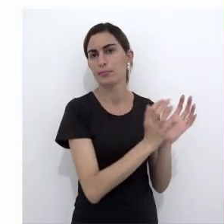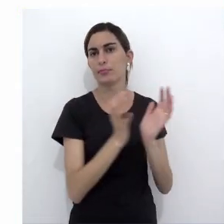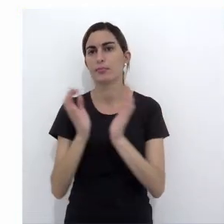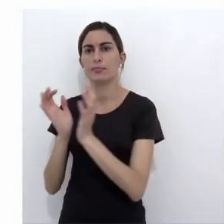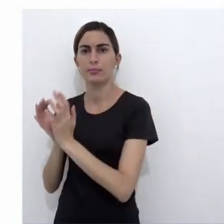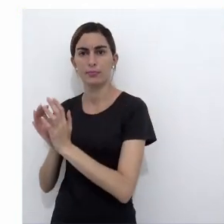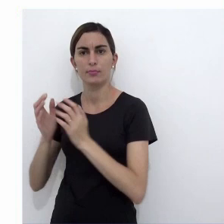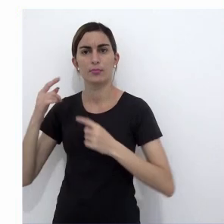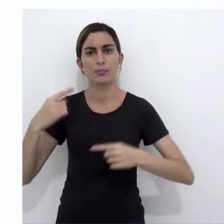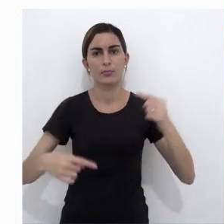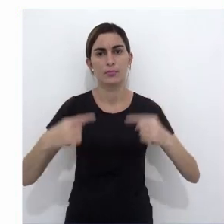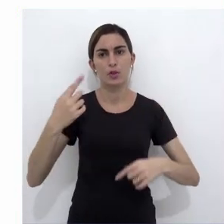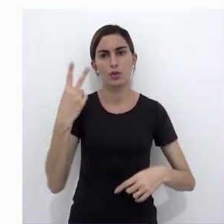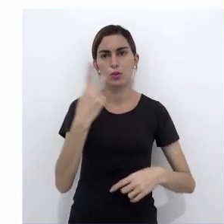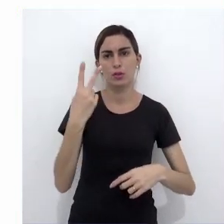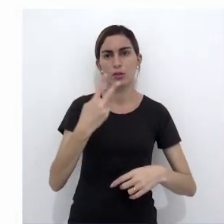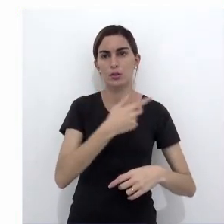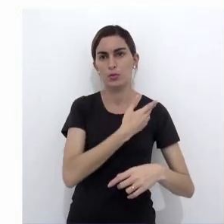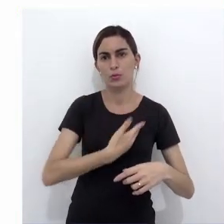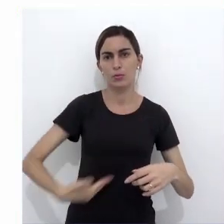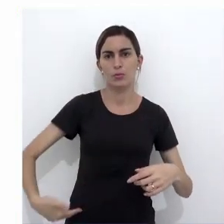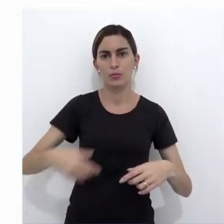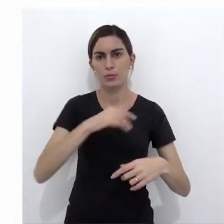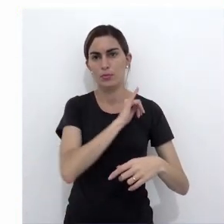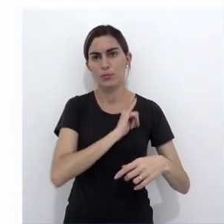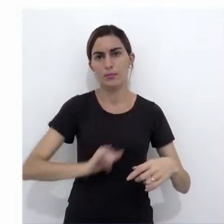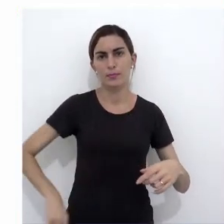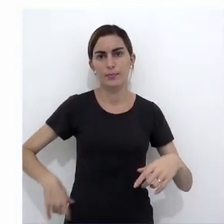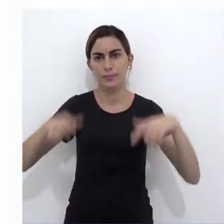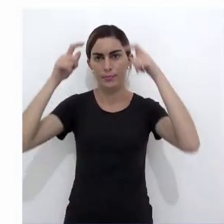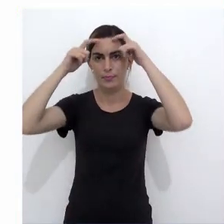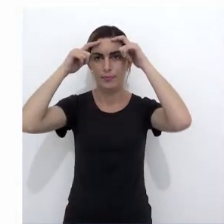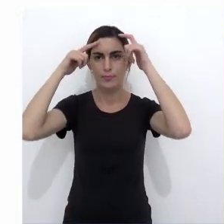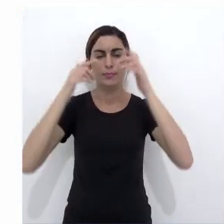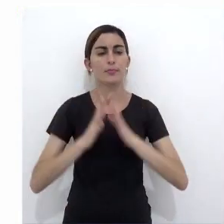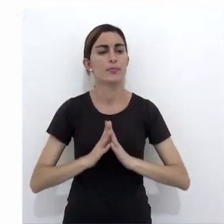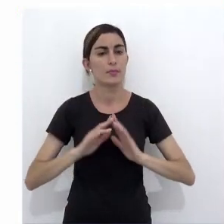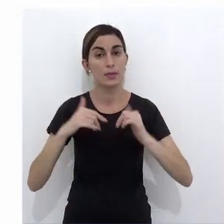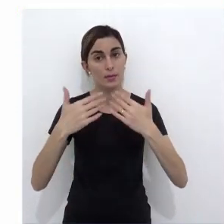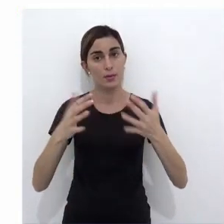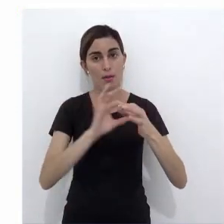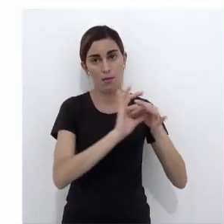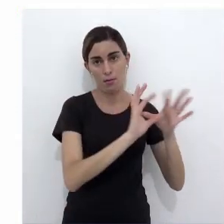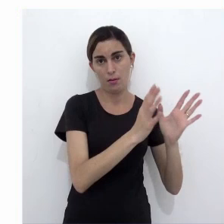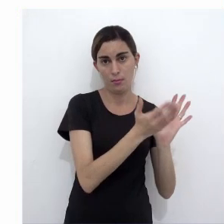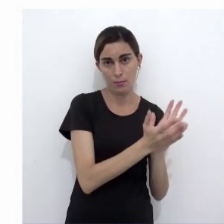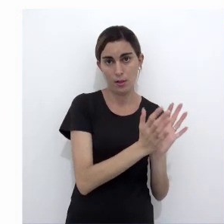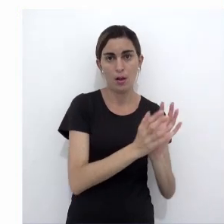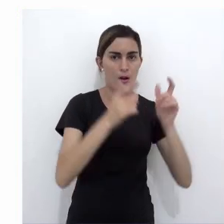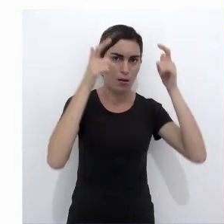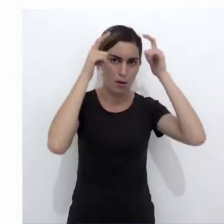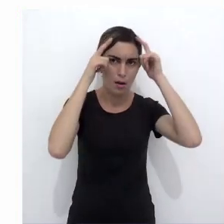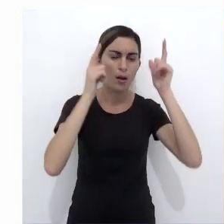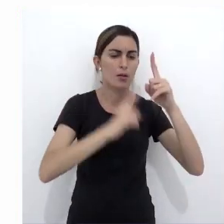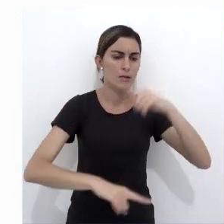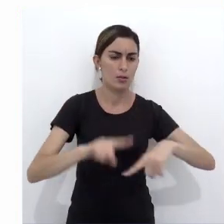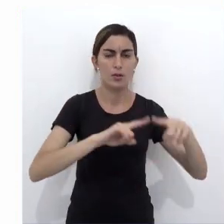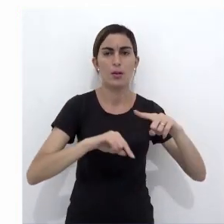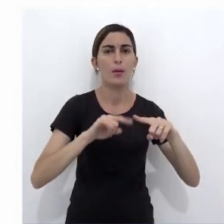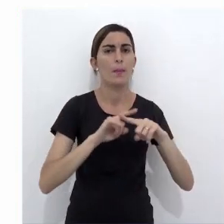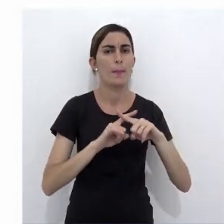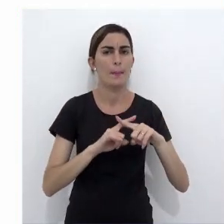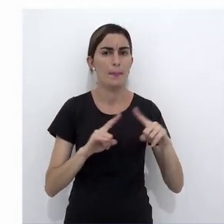conservadores durante o segundo reinado. Com relação ao papel do rei. Para os liberais, o rei reina, mas não